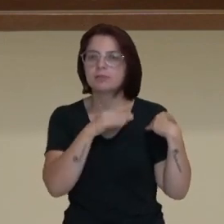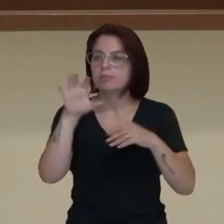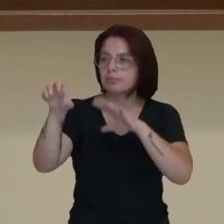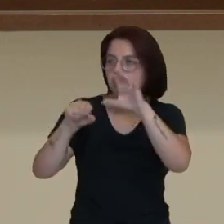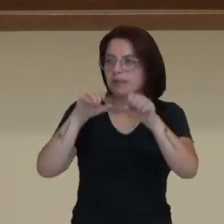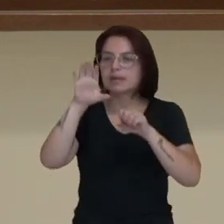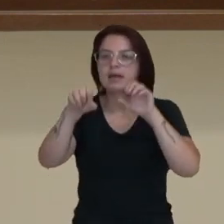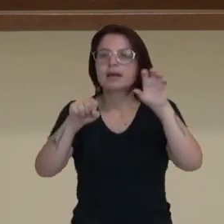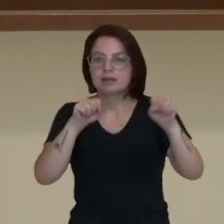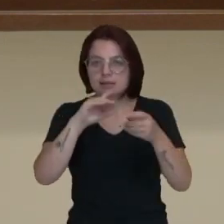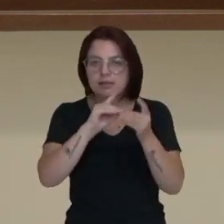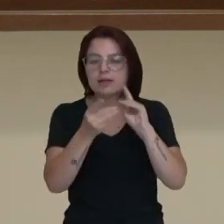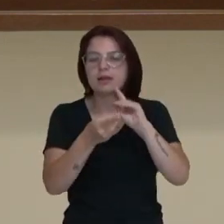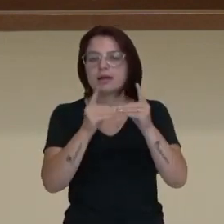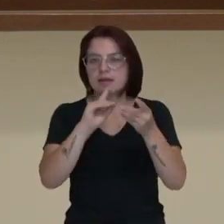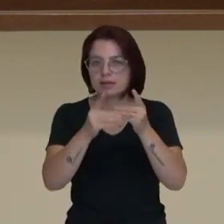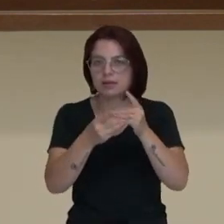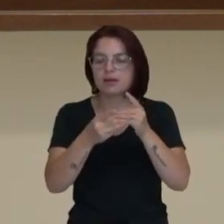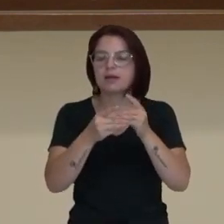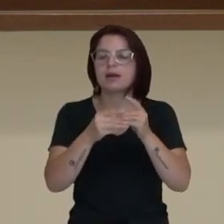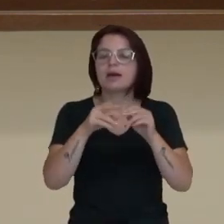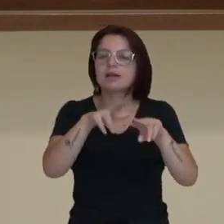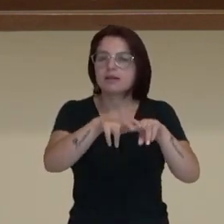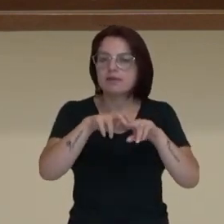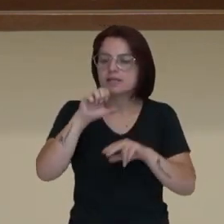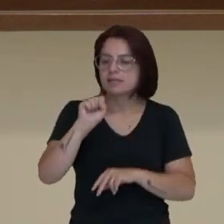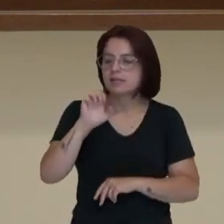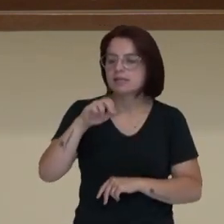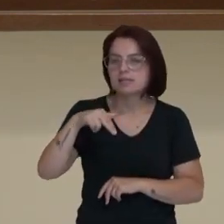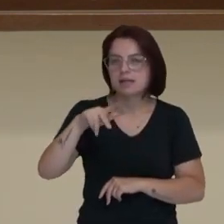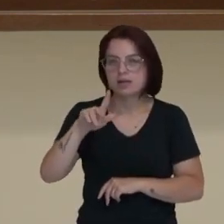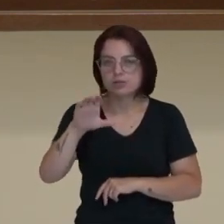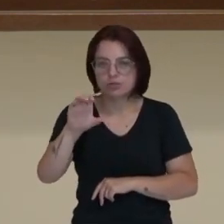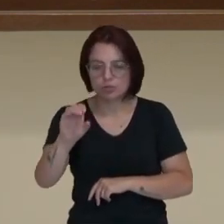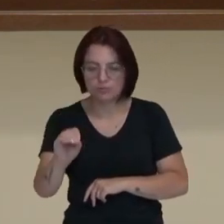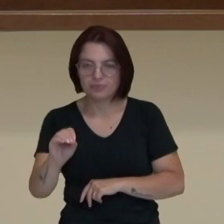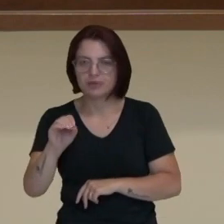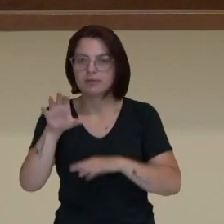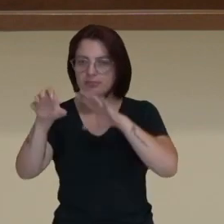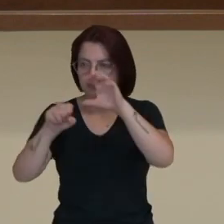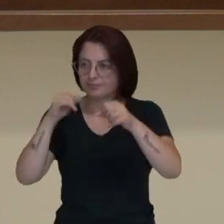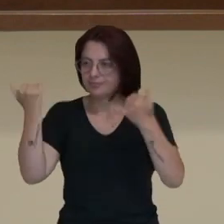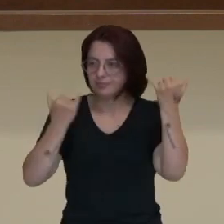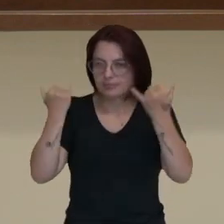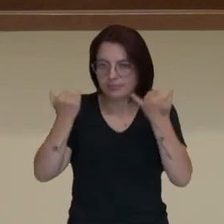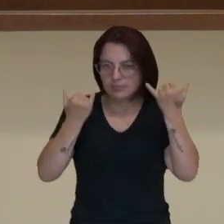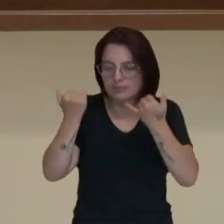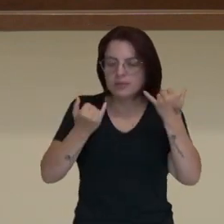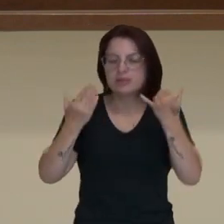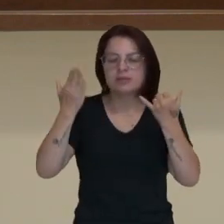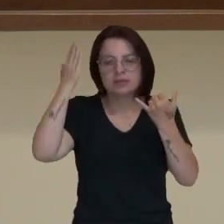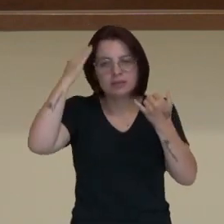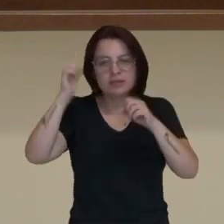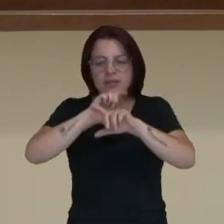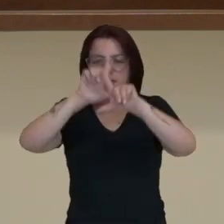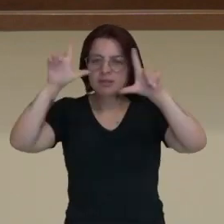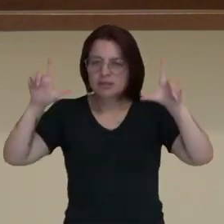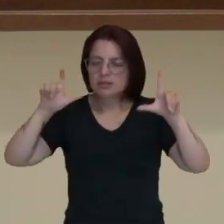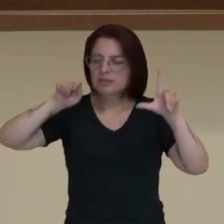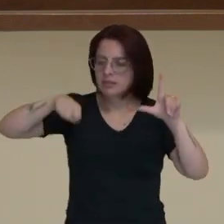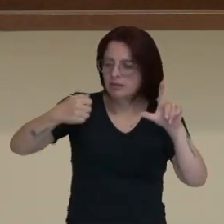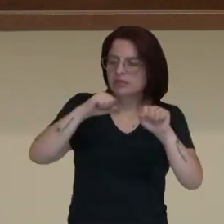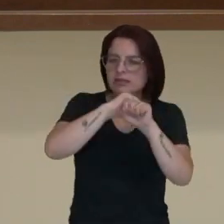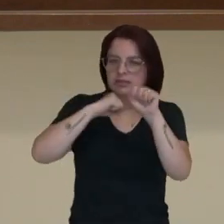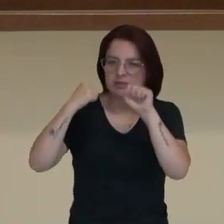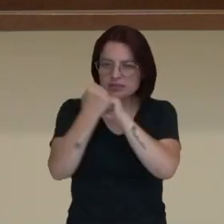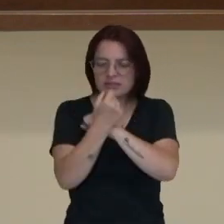de dados pelo censo demográfico, além de outras coletas de dados para uma melhor compreensão dos aspectos sociais